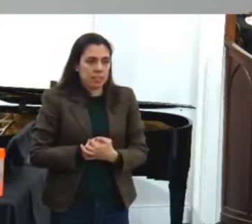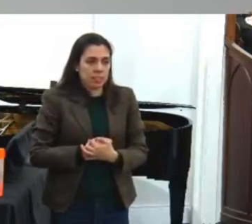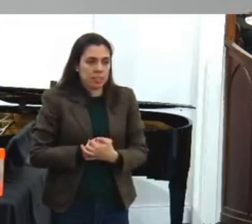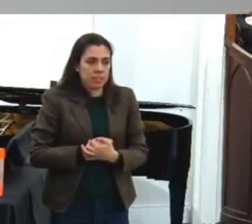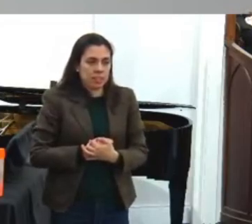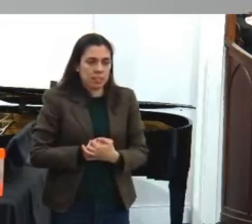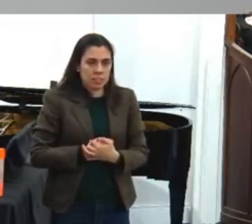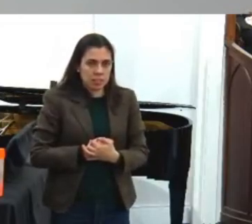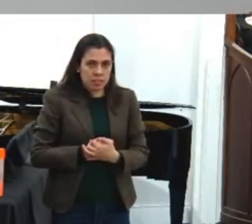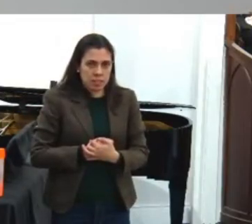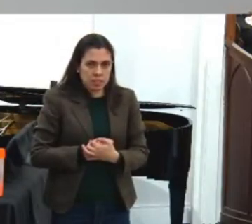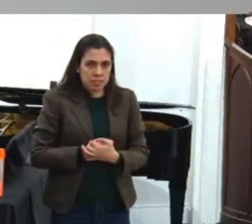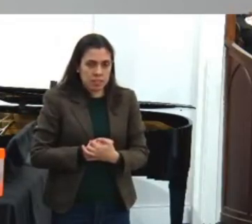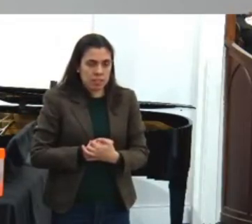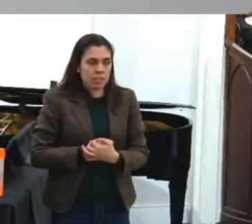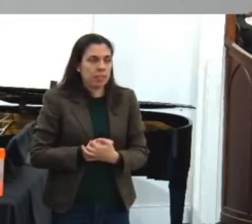Deus.